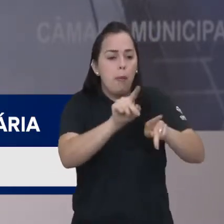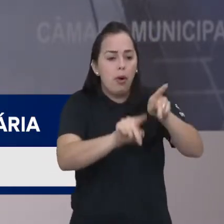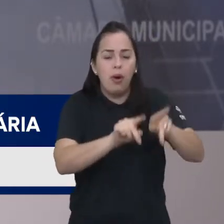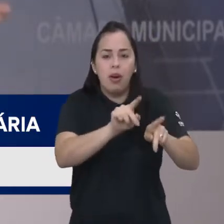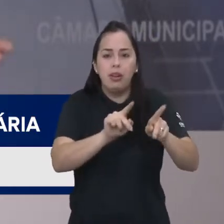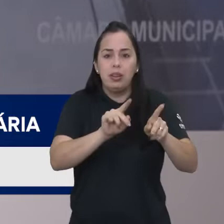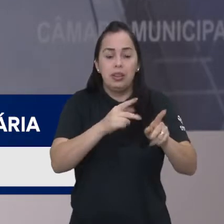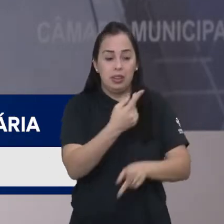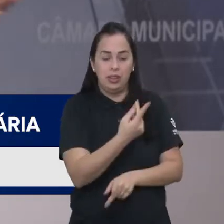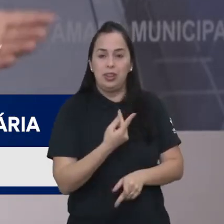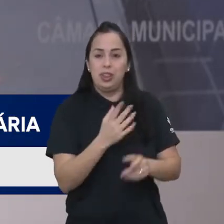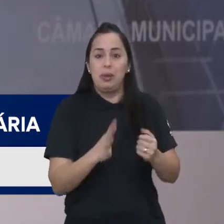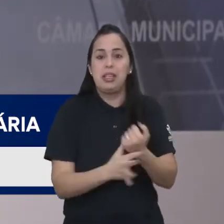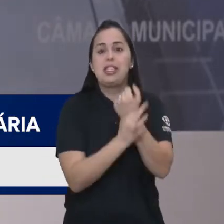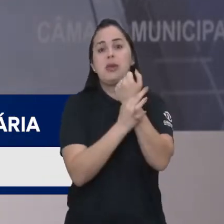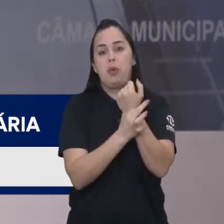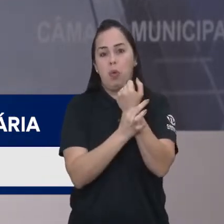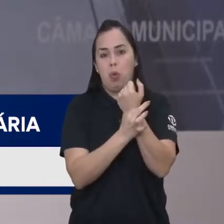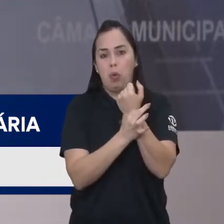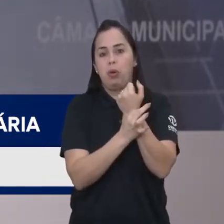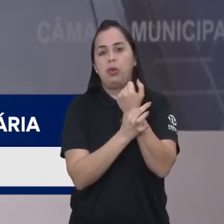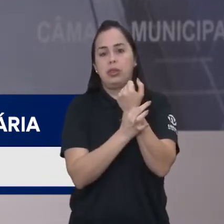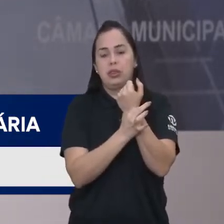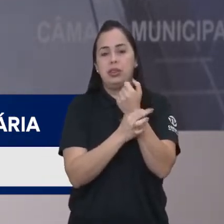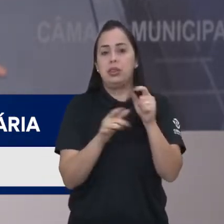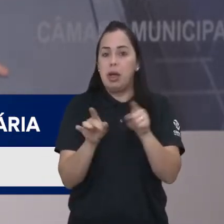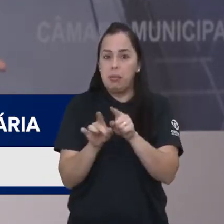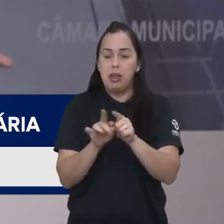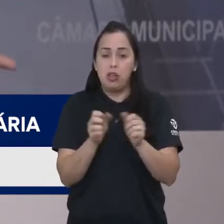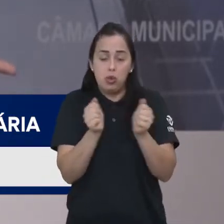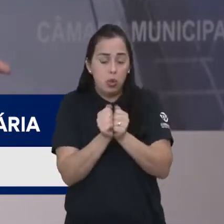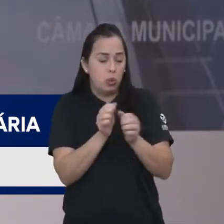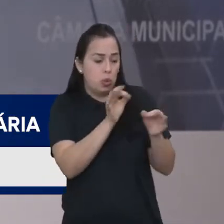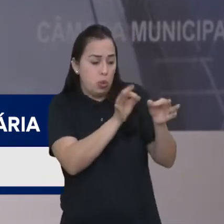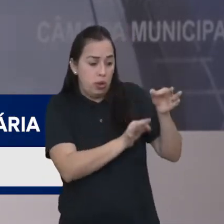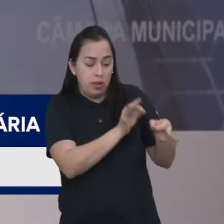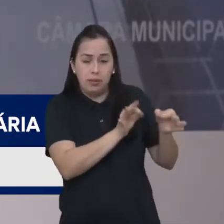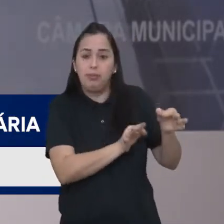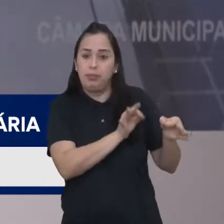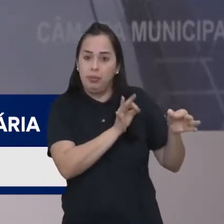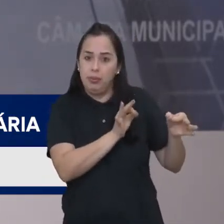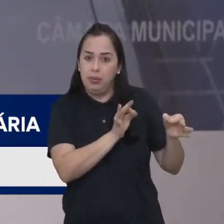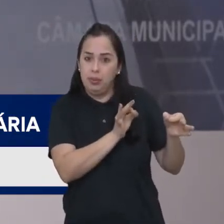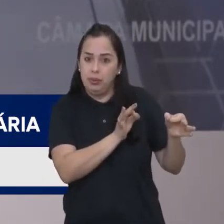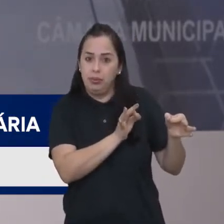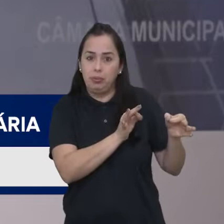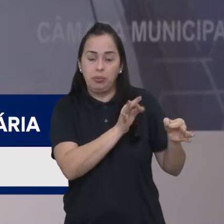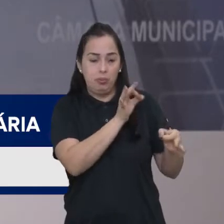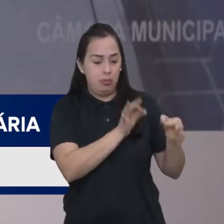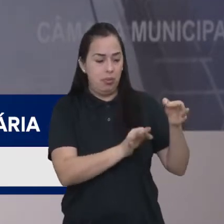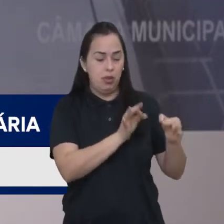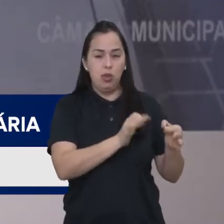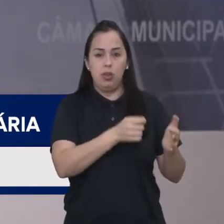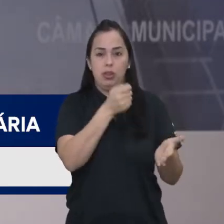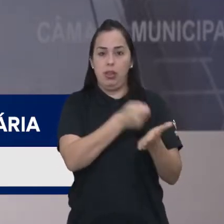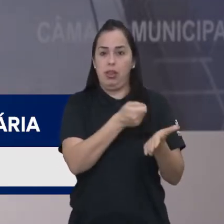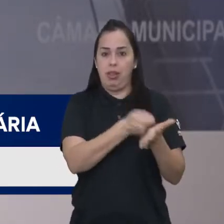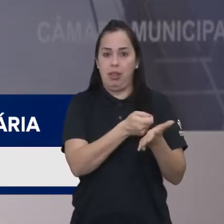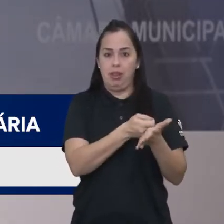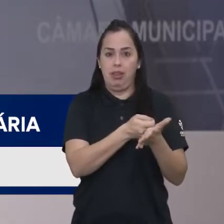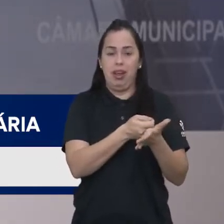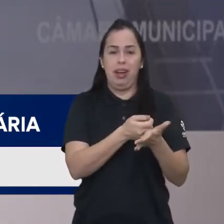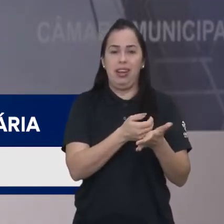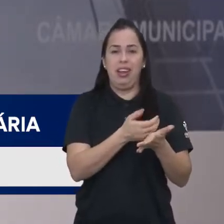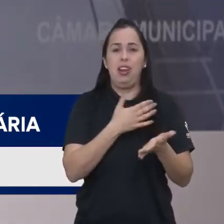eu acho que a gente fica muito mais seguro, todos os envolvidos ficam muito mais seguros, inclusive o judiciário. Eu posso garantir isso, porque os juízes que dão essa sentença de